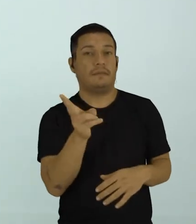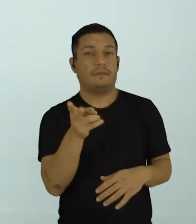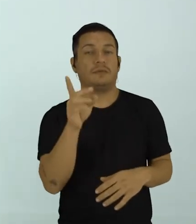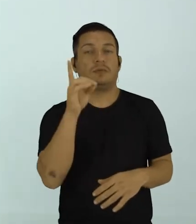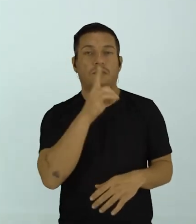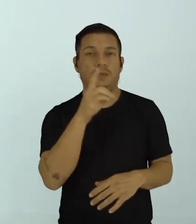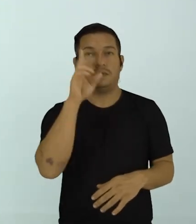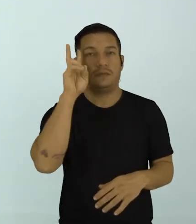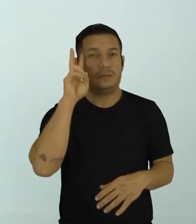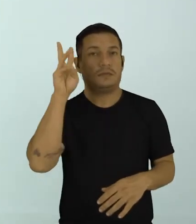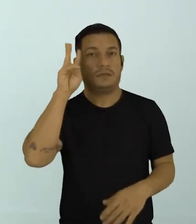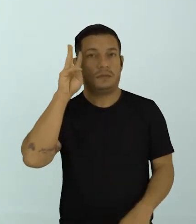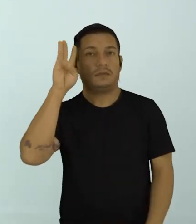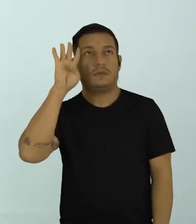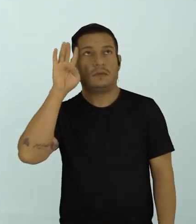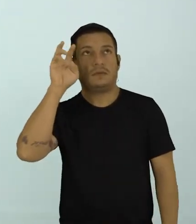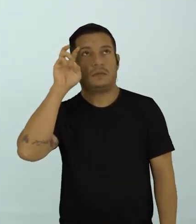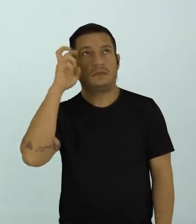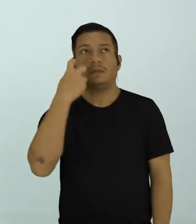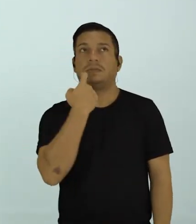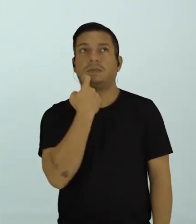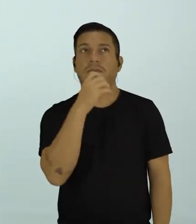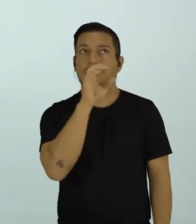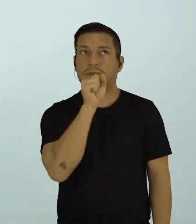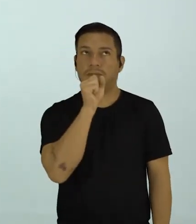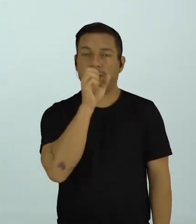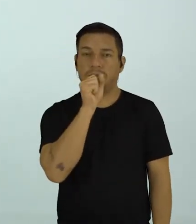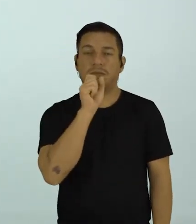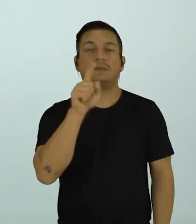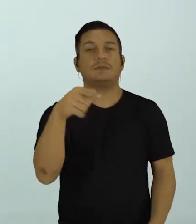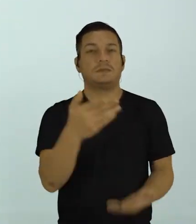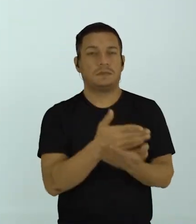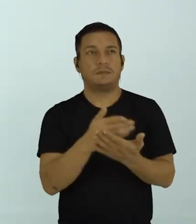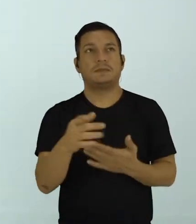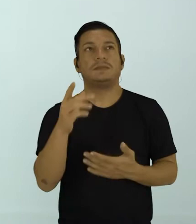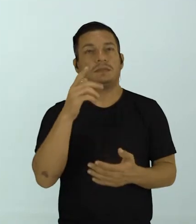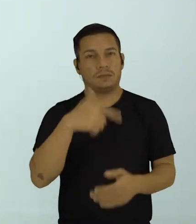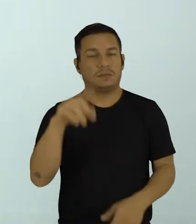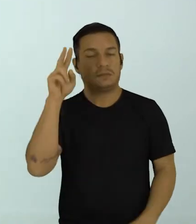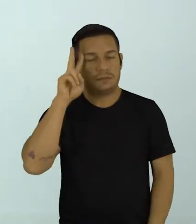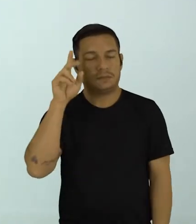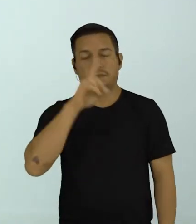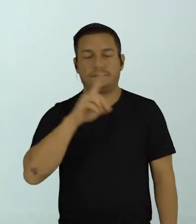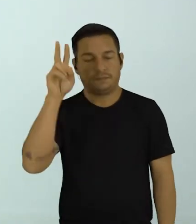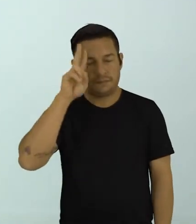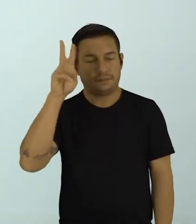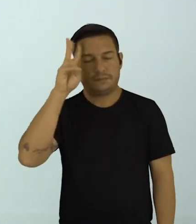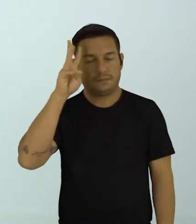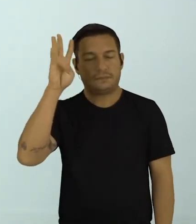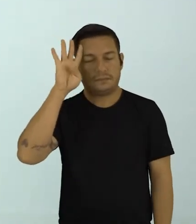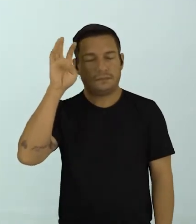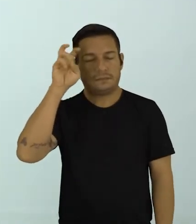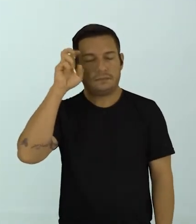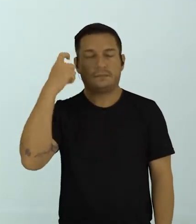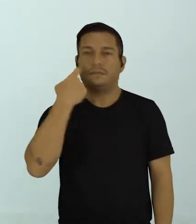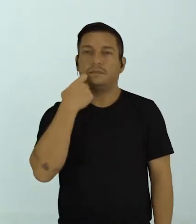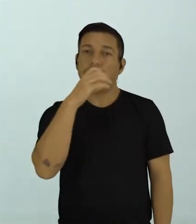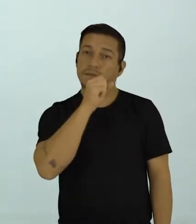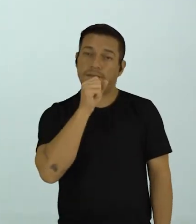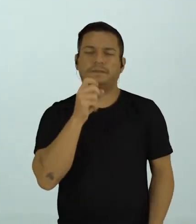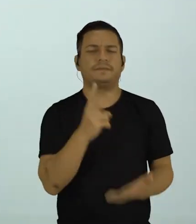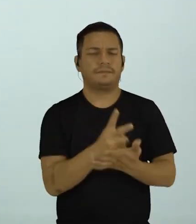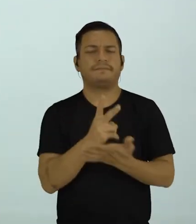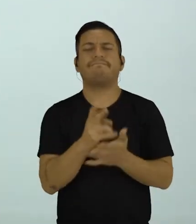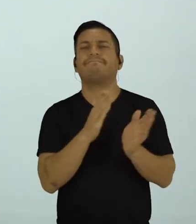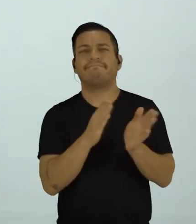Domingo, segunda, terça, quarta, quinta, sexta e sábado. E depois inicia de novo. Domingo, segunda, terça, quarta, quinta, sexta e sábado. Sempre